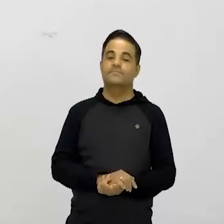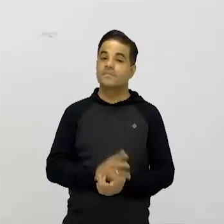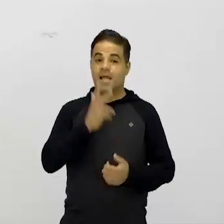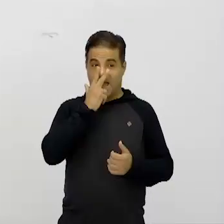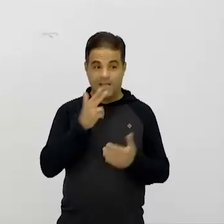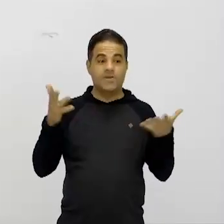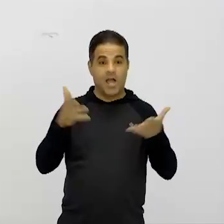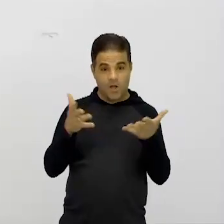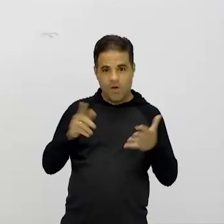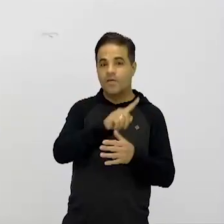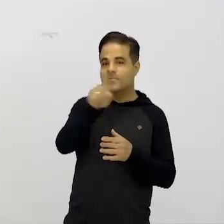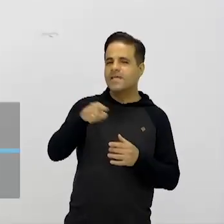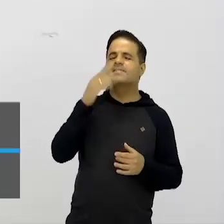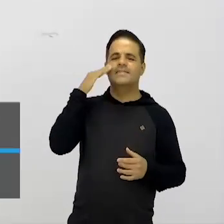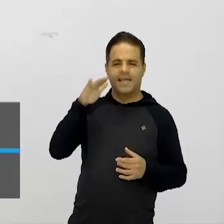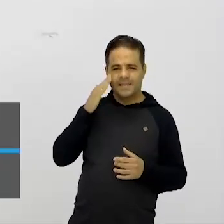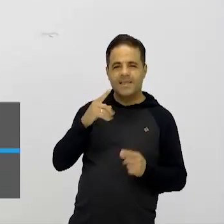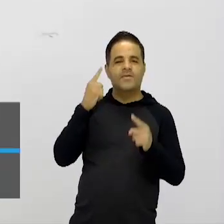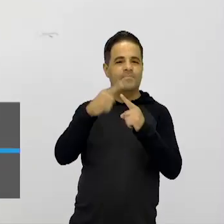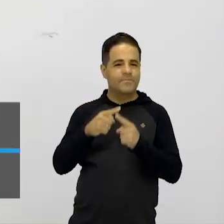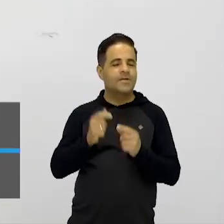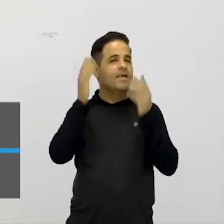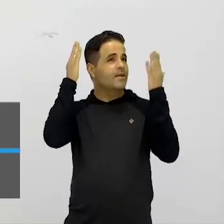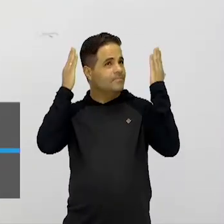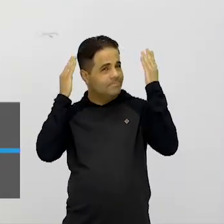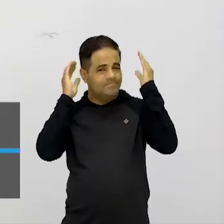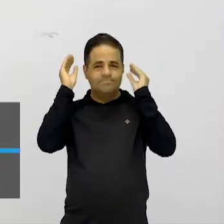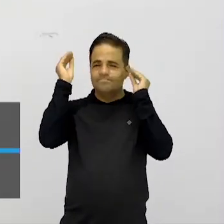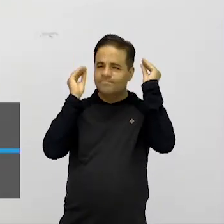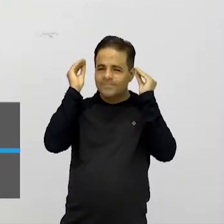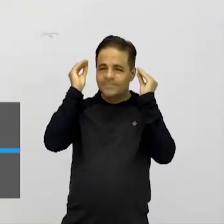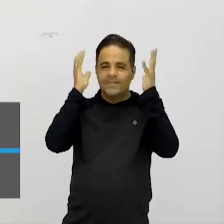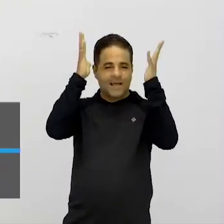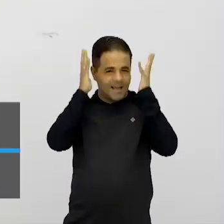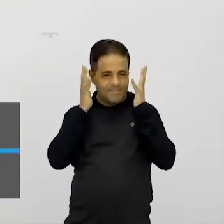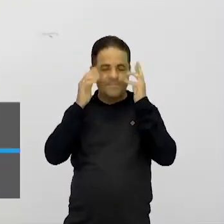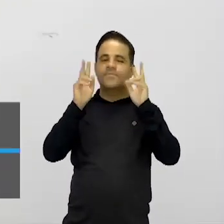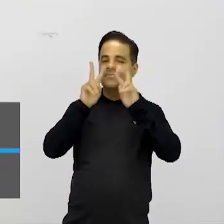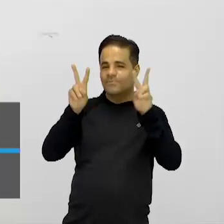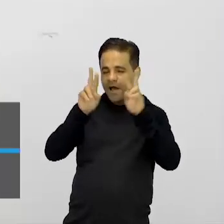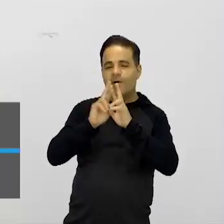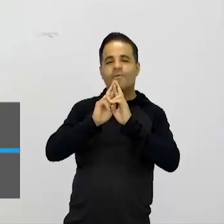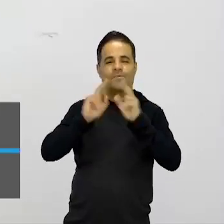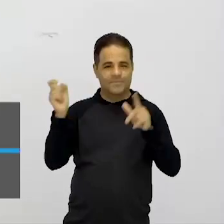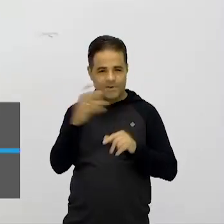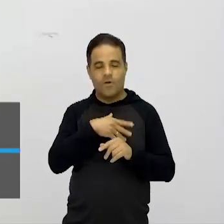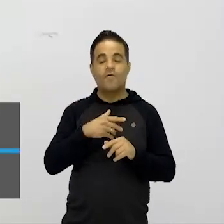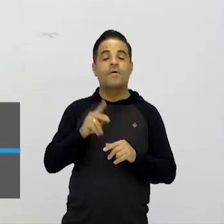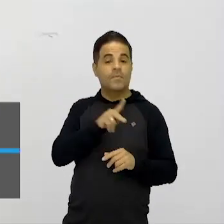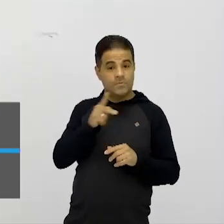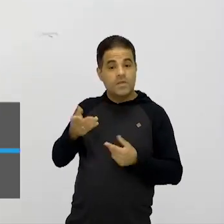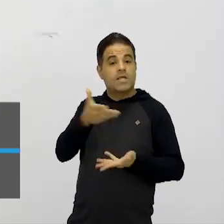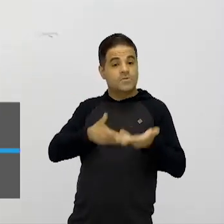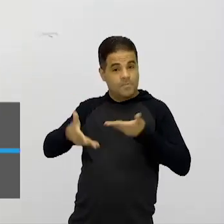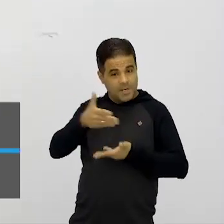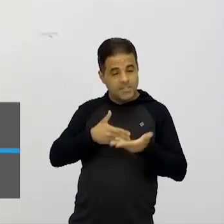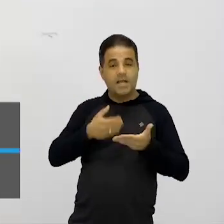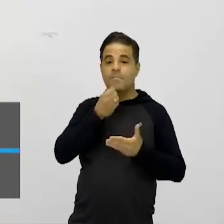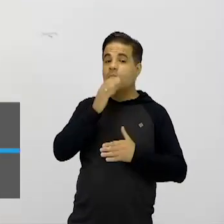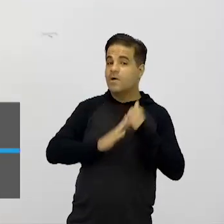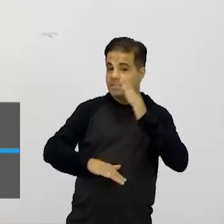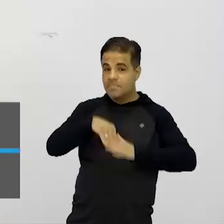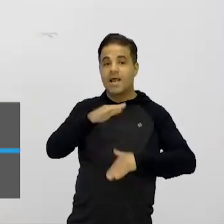Acho que agora vocês entenderam por que eu estou de visual novo, Então, a professora fez questão de compartilhar com a gente